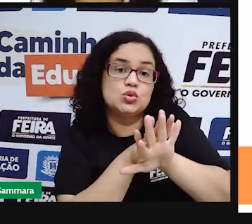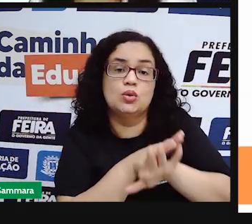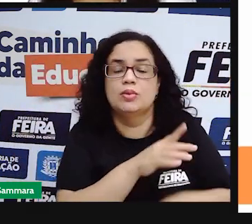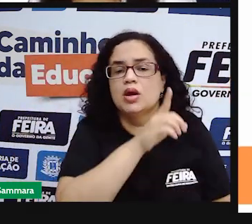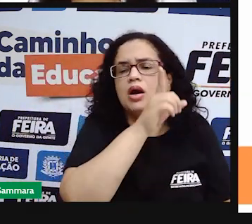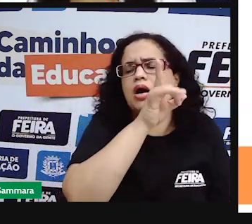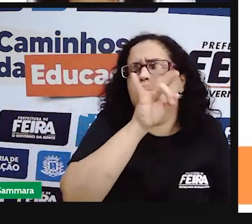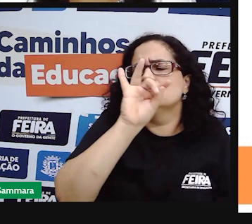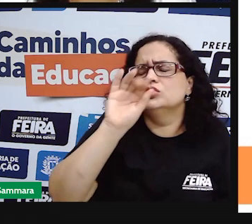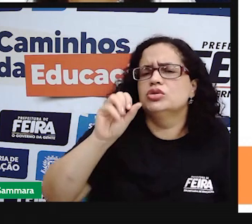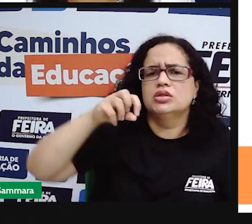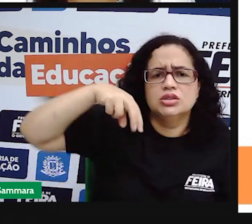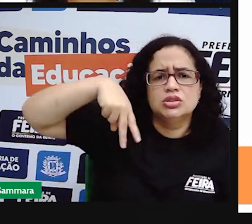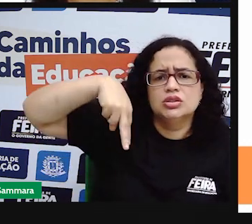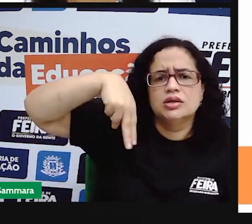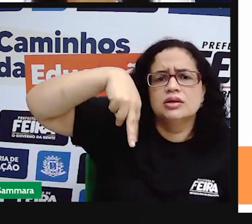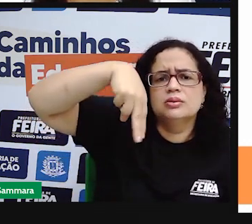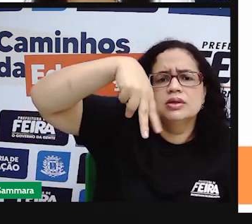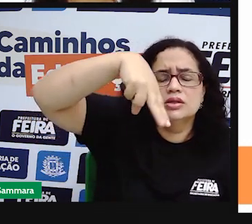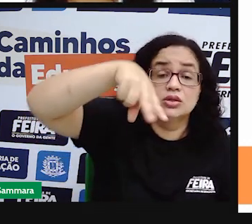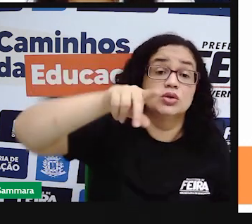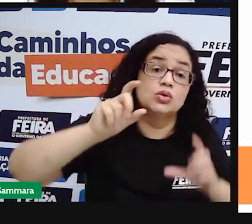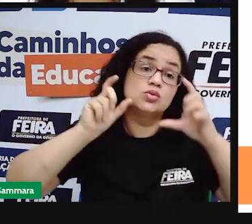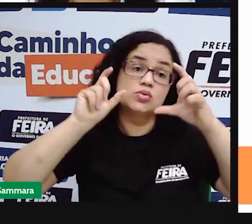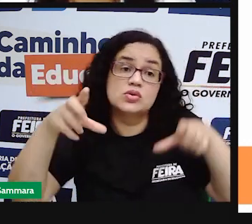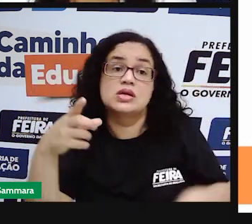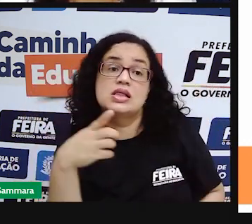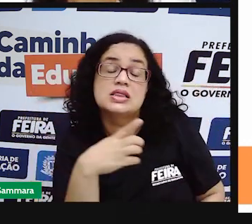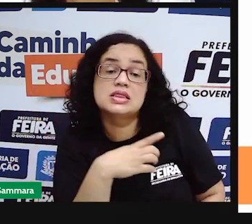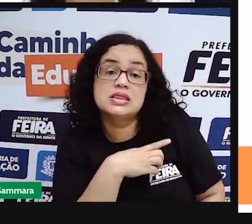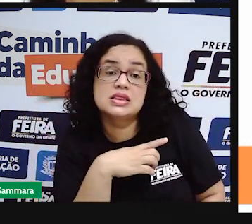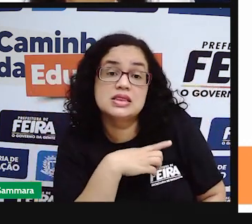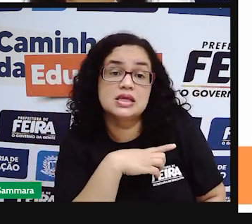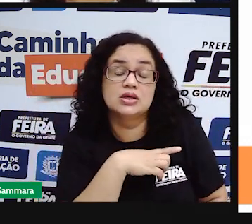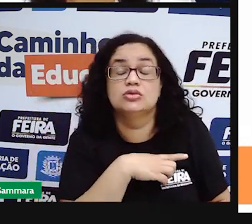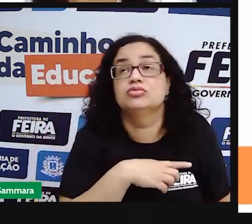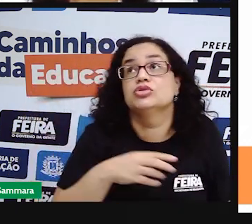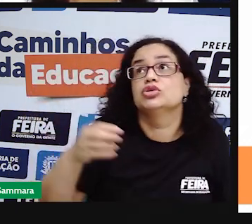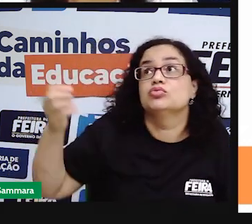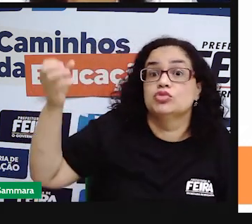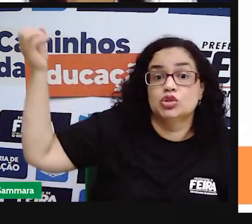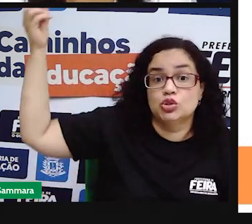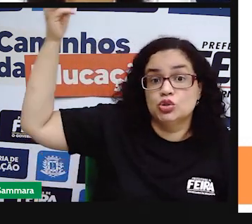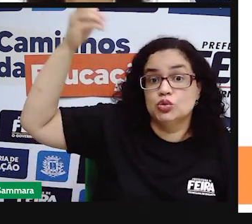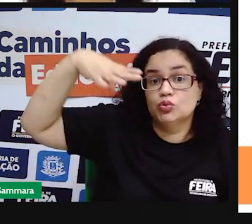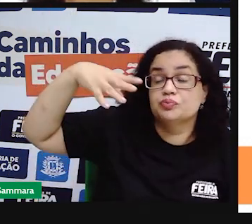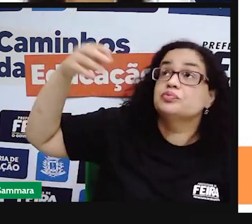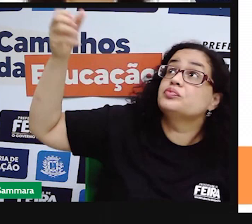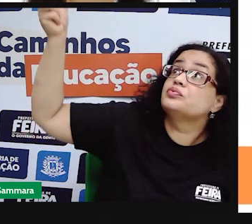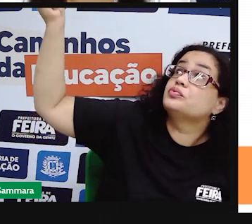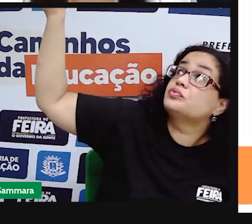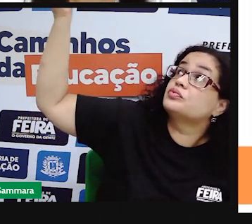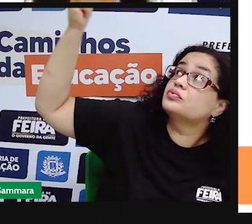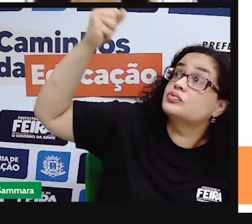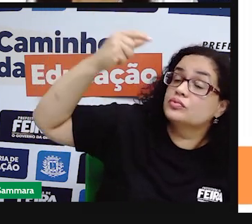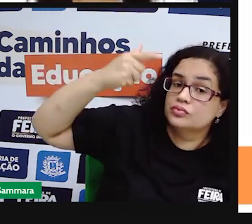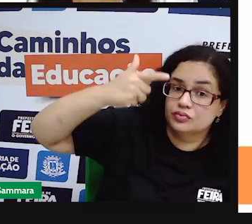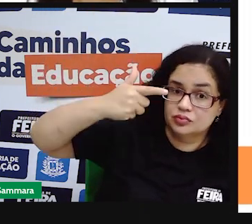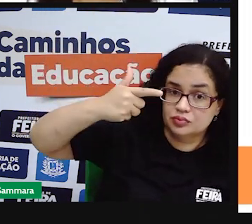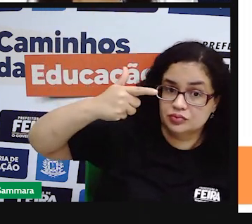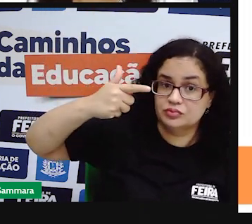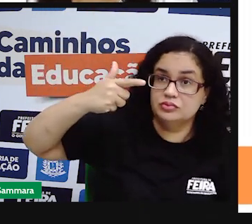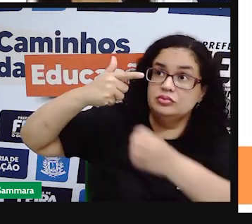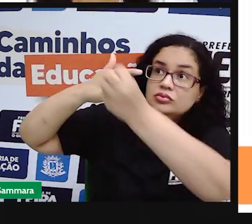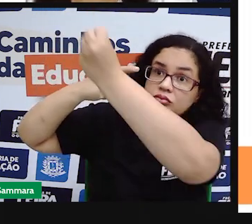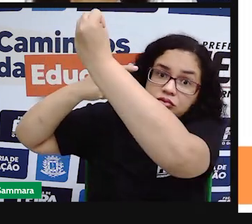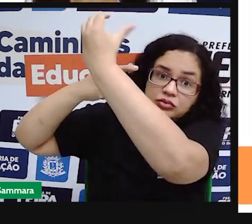na rua ou em um outro lugar, e temos como fonte de luz o sol, nós observamos aí que a projeção da